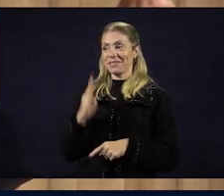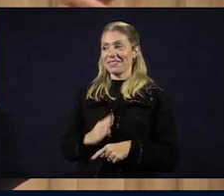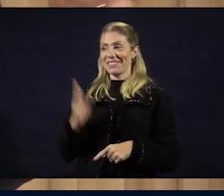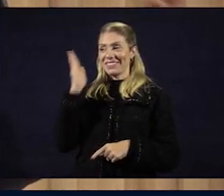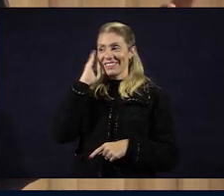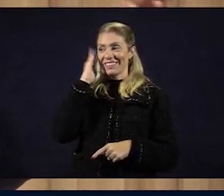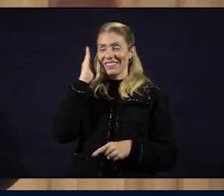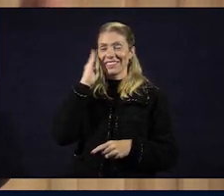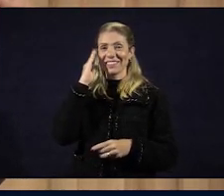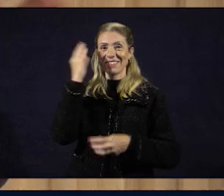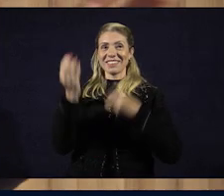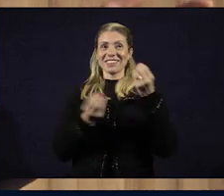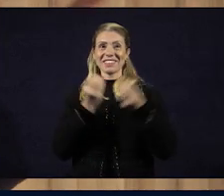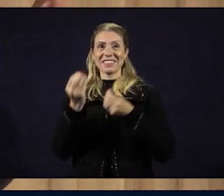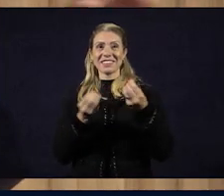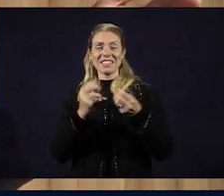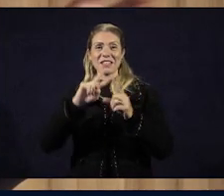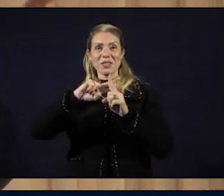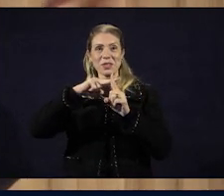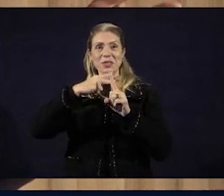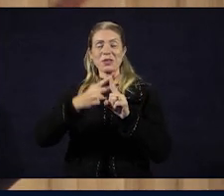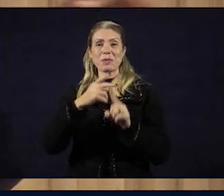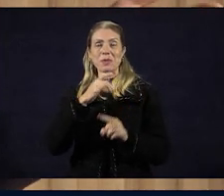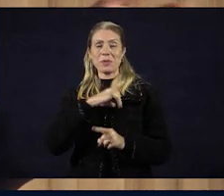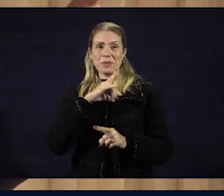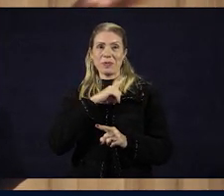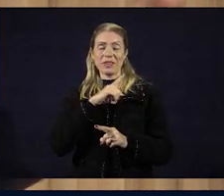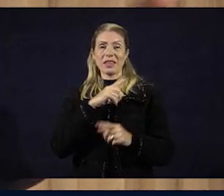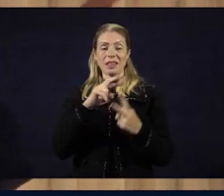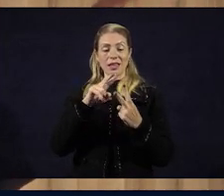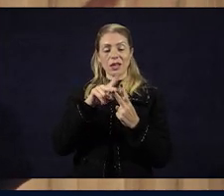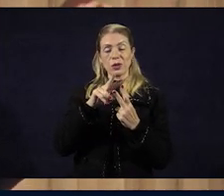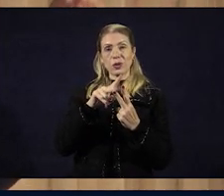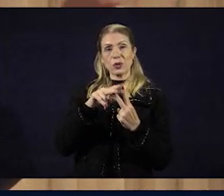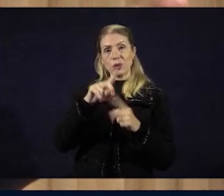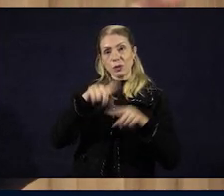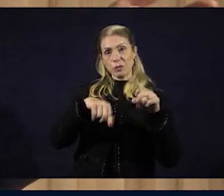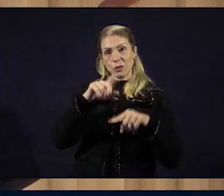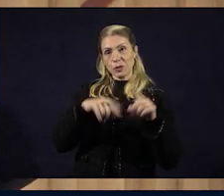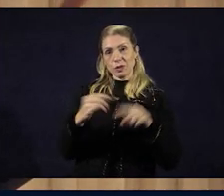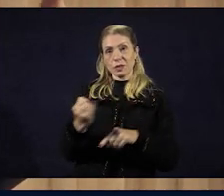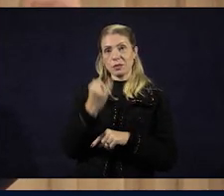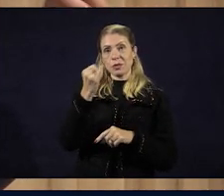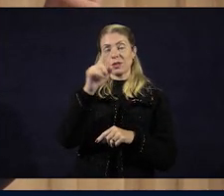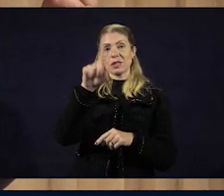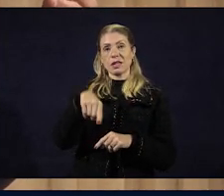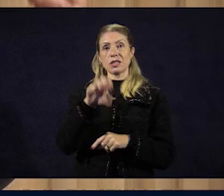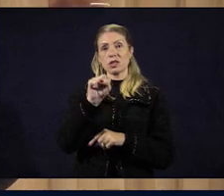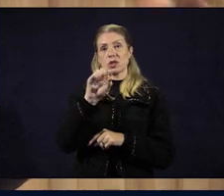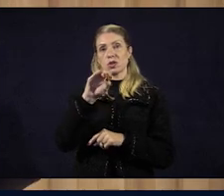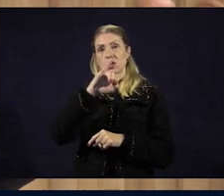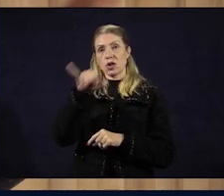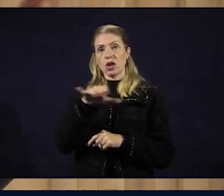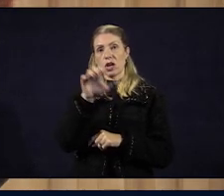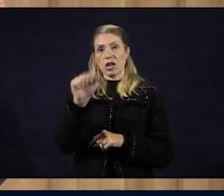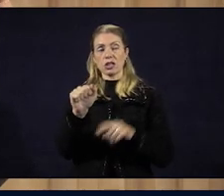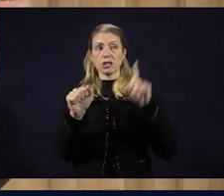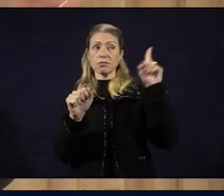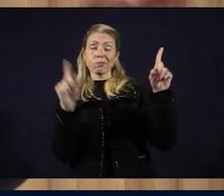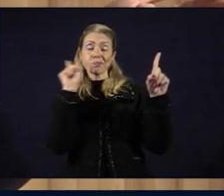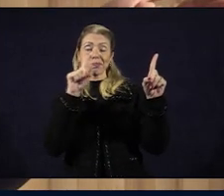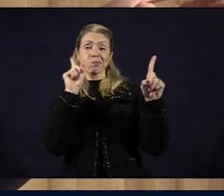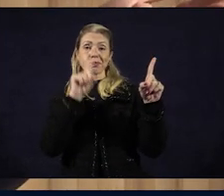uma produção que é o dobro da nossa, vou citar aqui dois produtos, os mais relevantes, aí, milho e soja, os Estados Unidos produz nesses dois